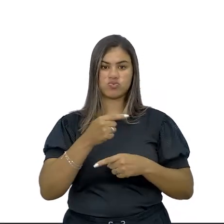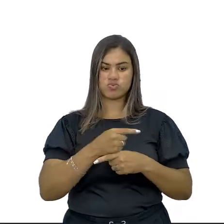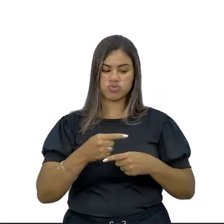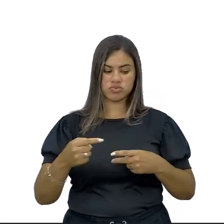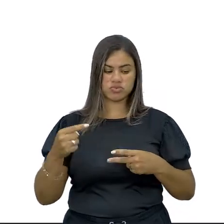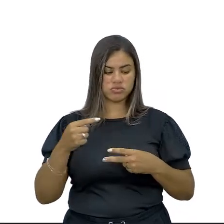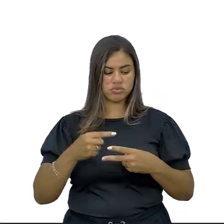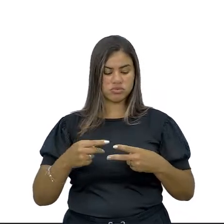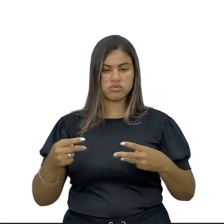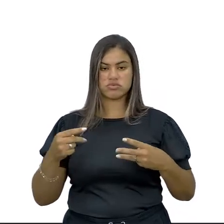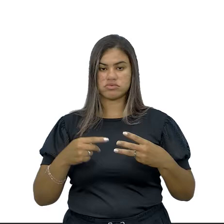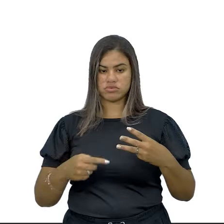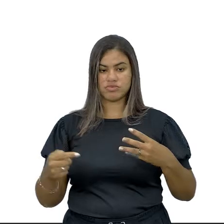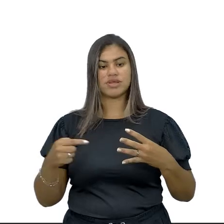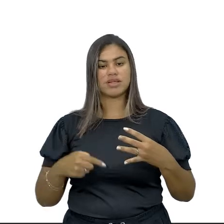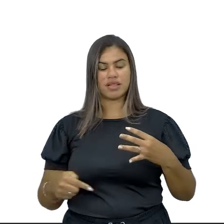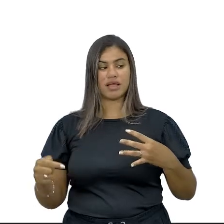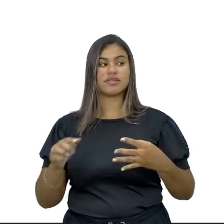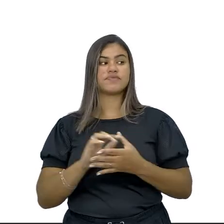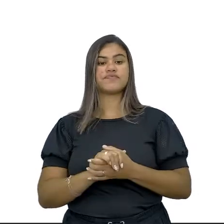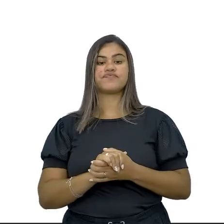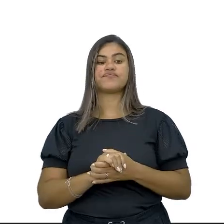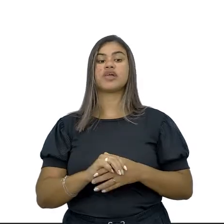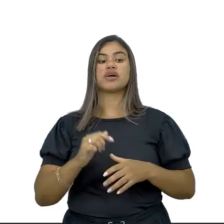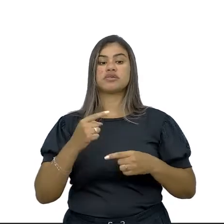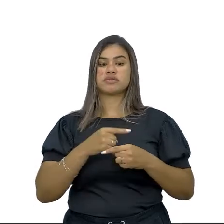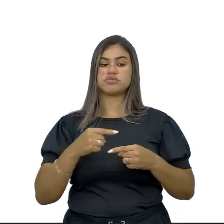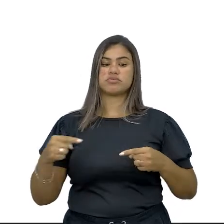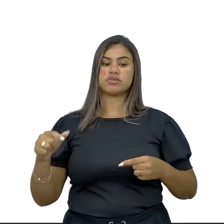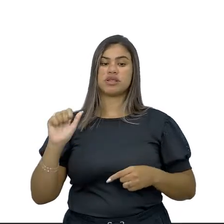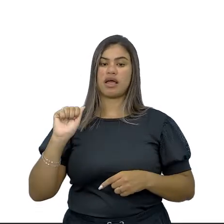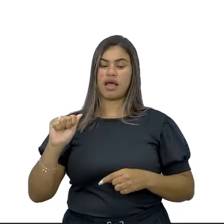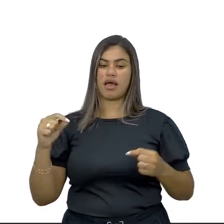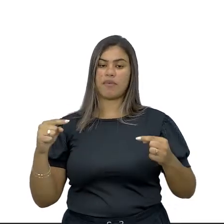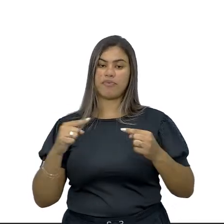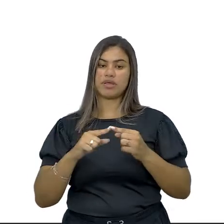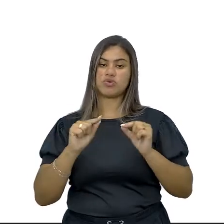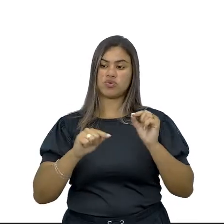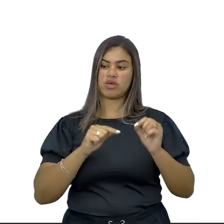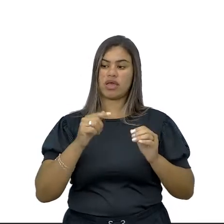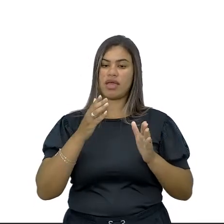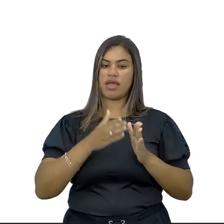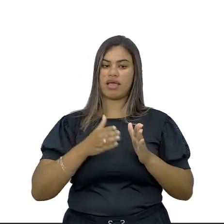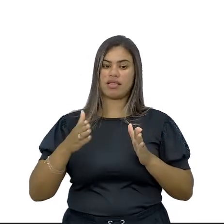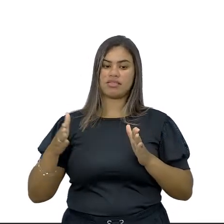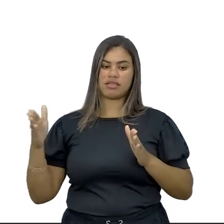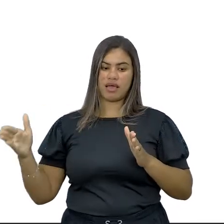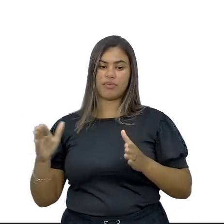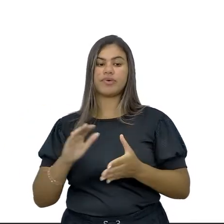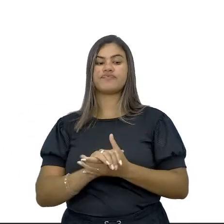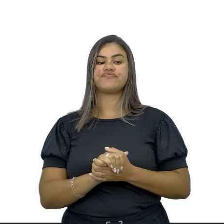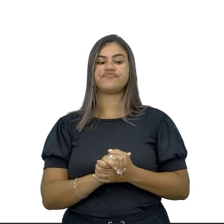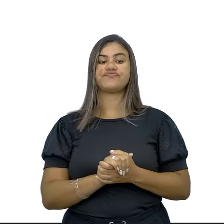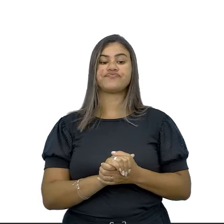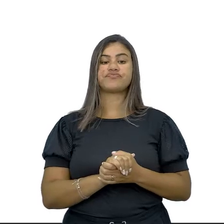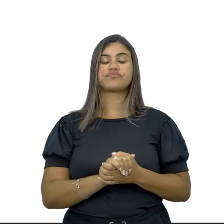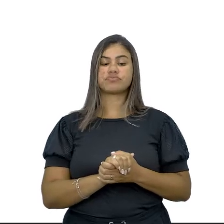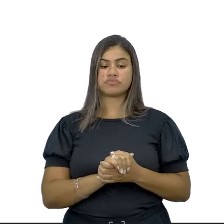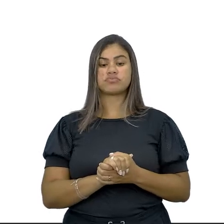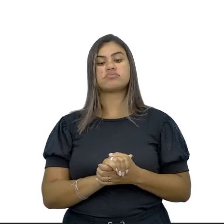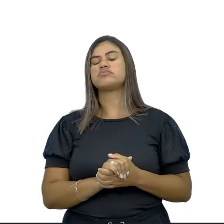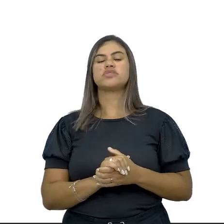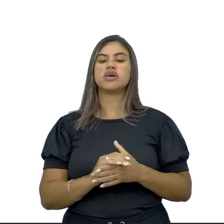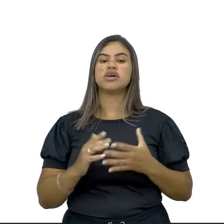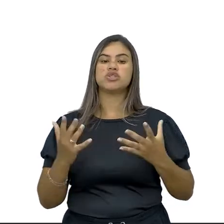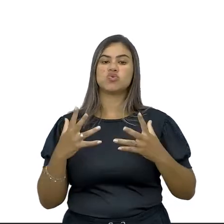semana A, acontecem as formações de etapa, né? Então, todos os canais do